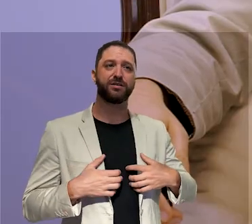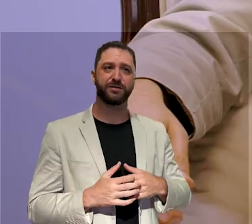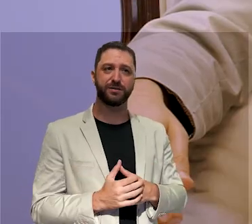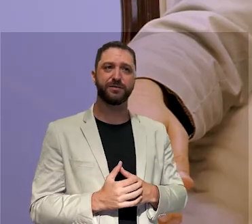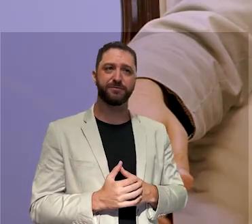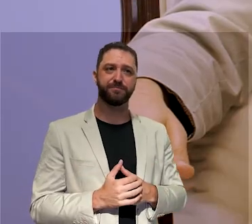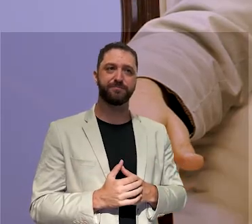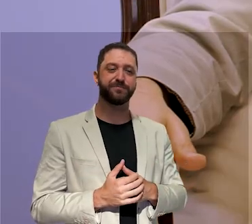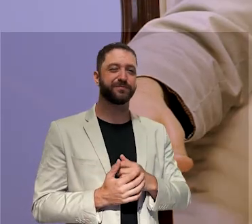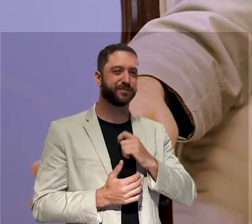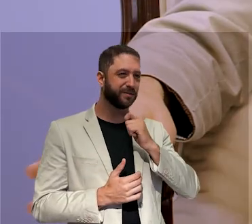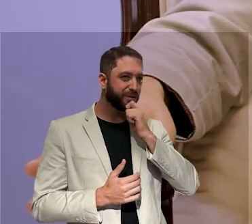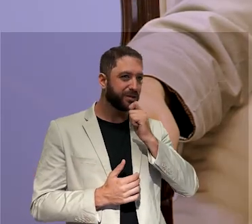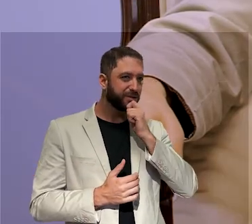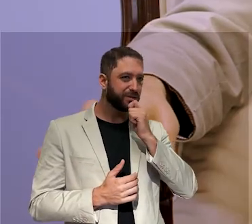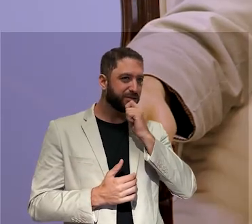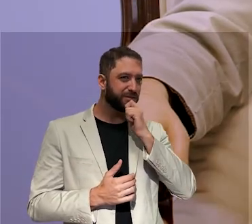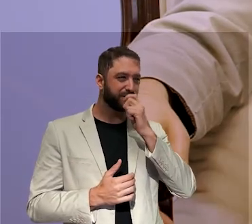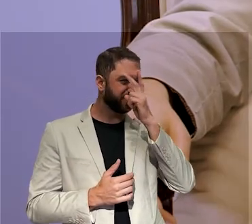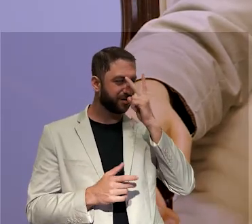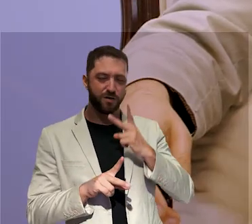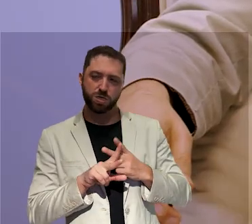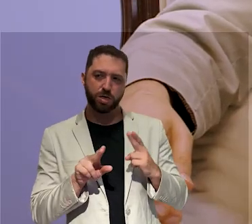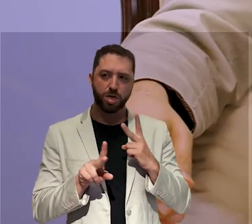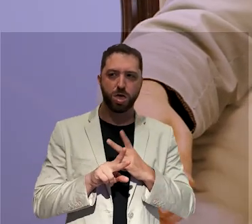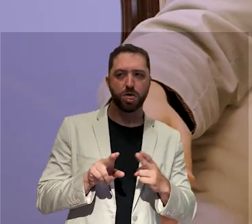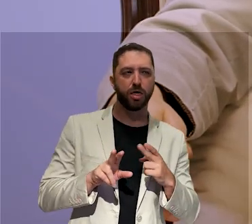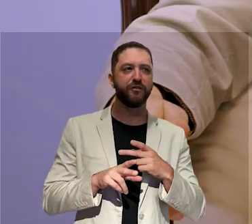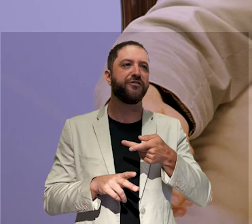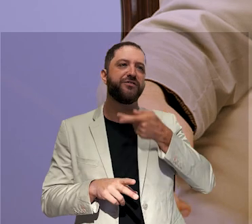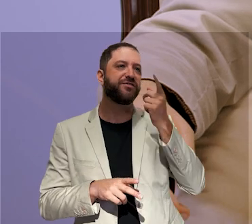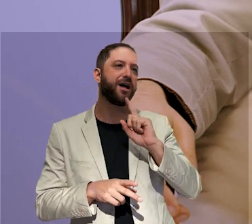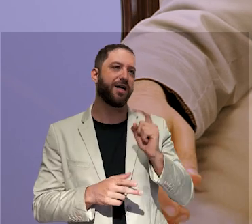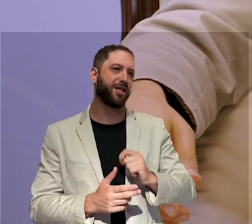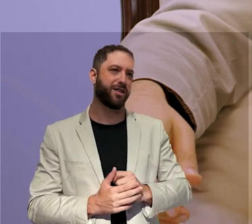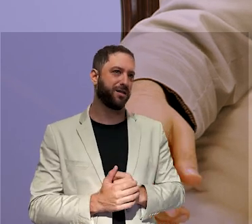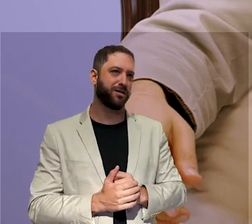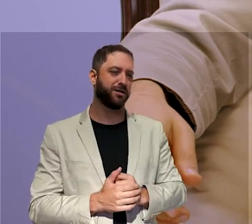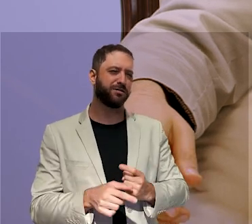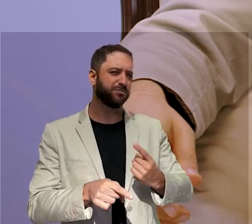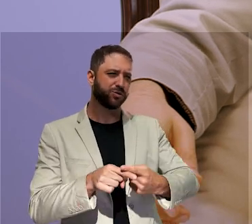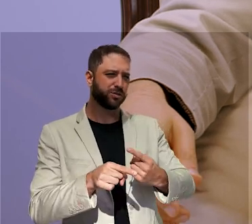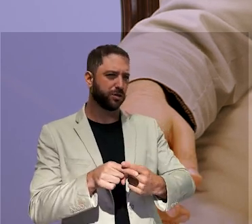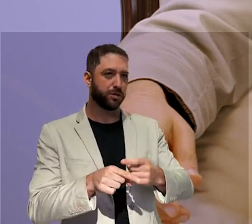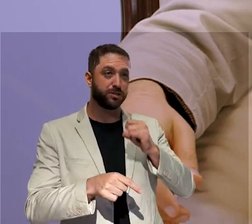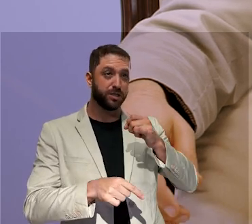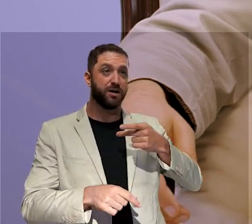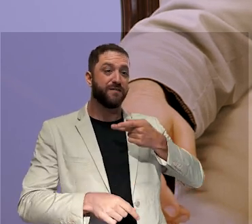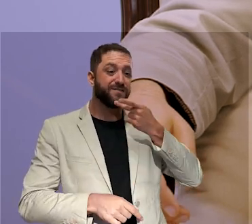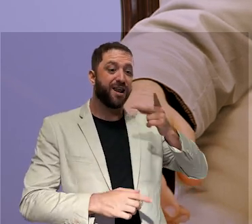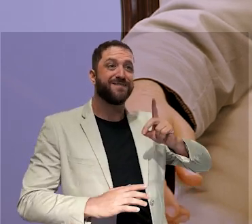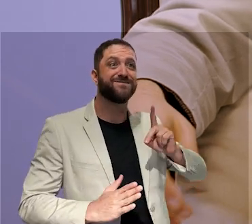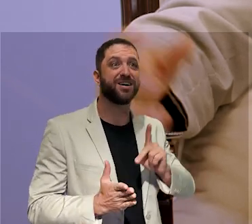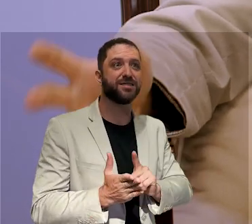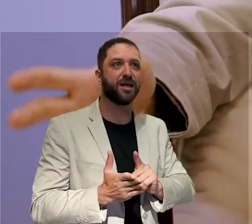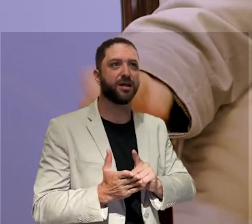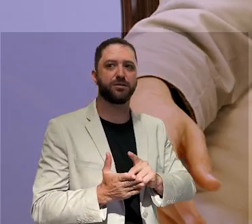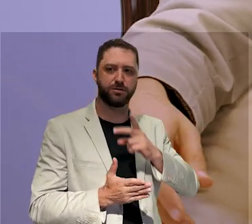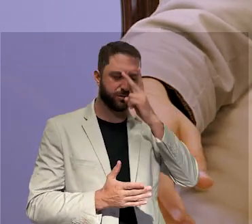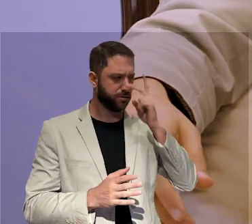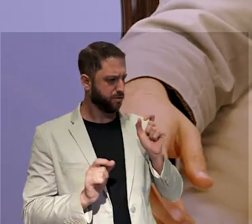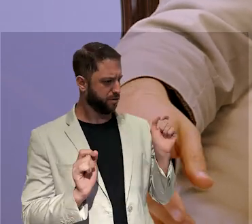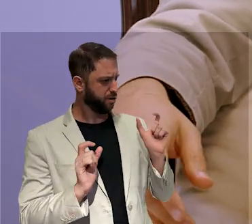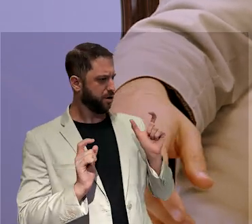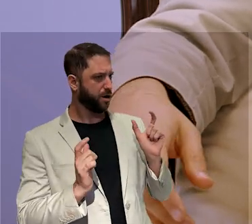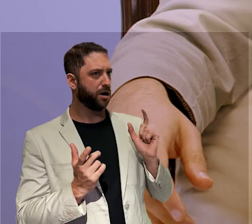uma situação que ainda está velada, que ainda está tipo debaixo dos tapetes. Por quê? Porque hoje ser autêntico é uma